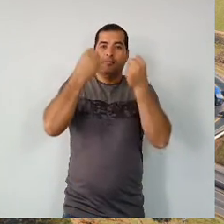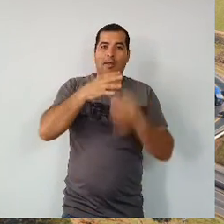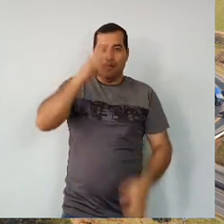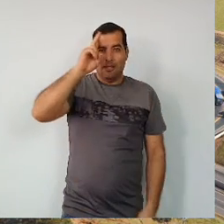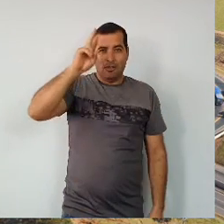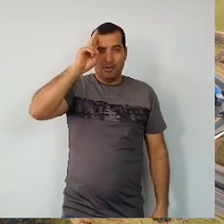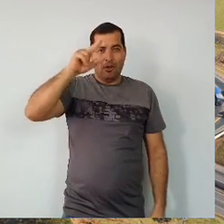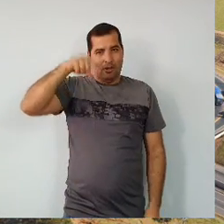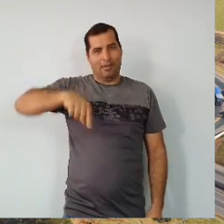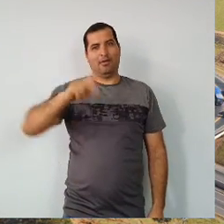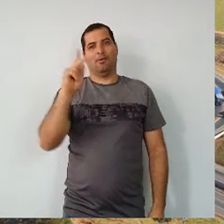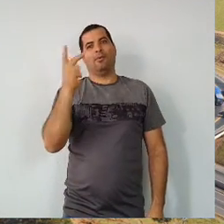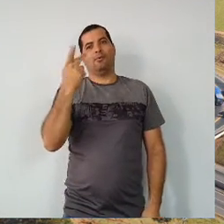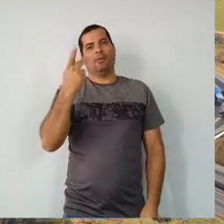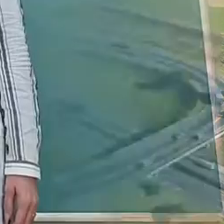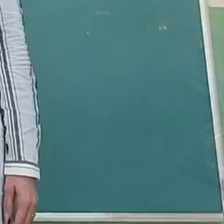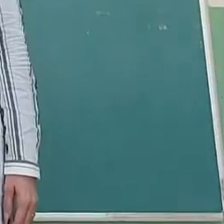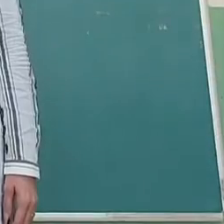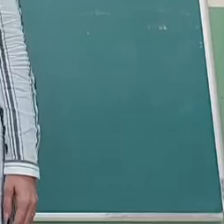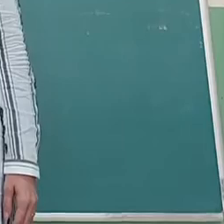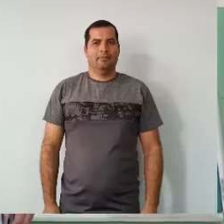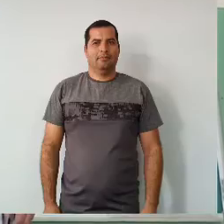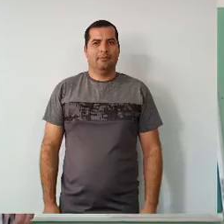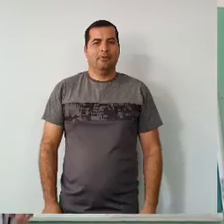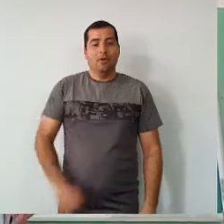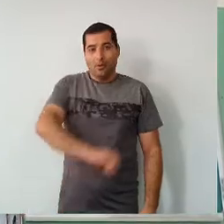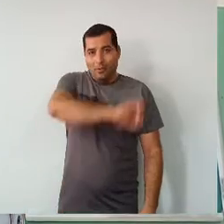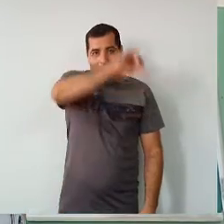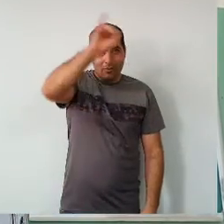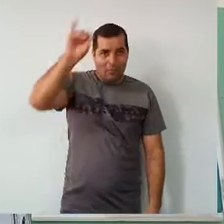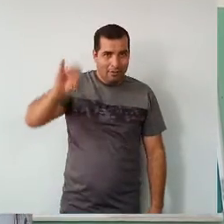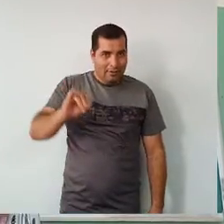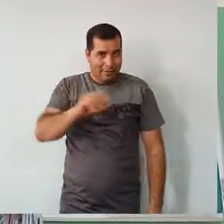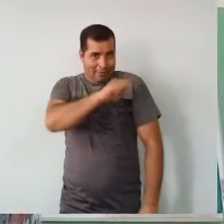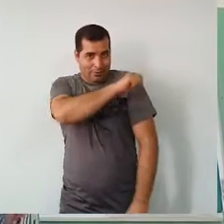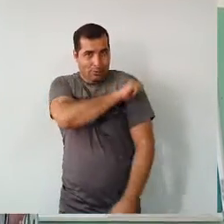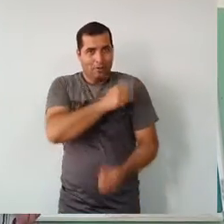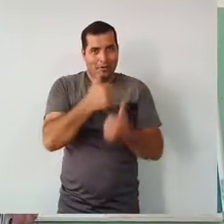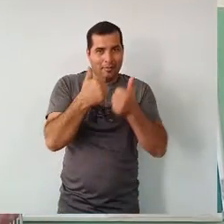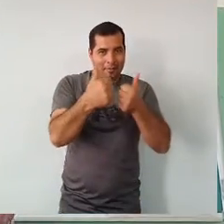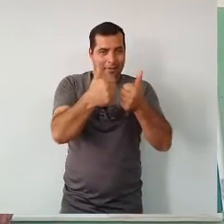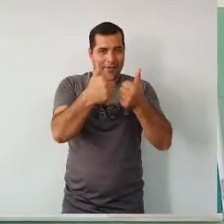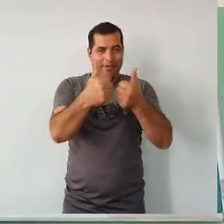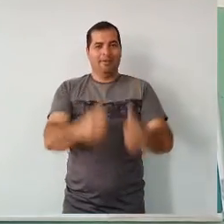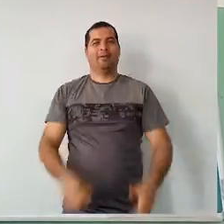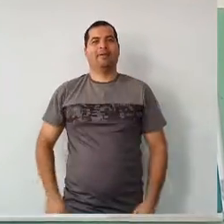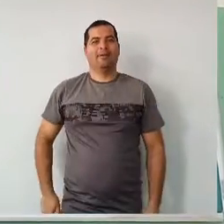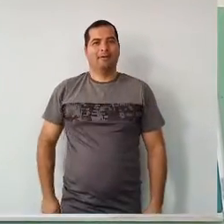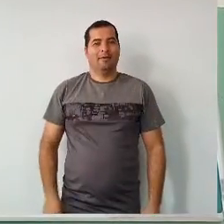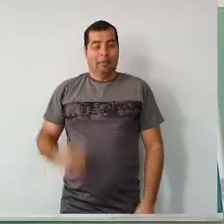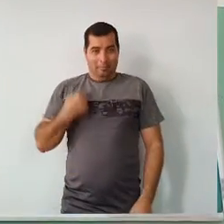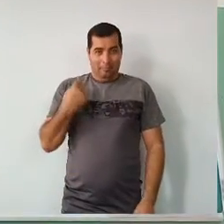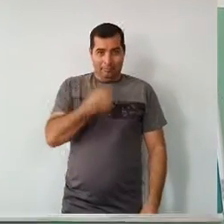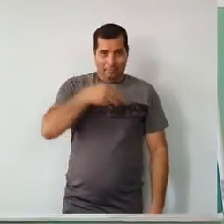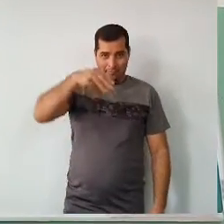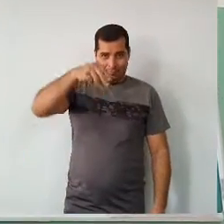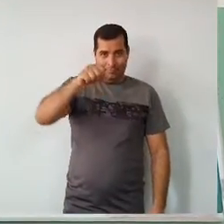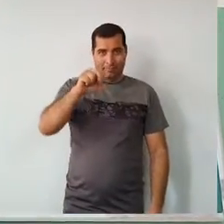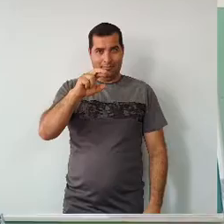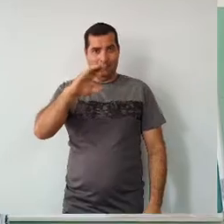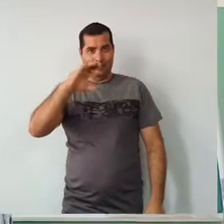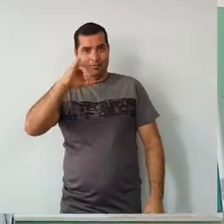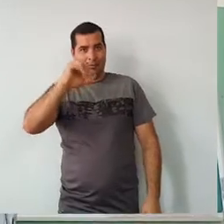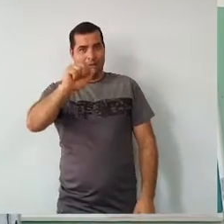da nossa história de Hortolândia. Até mais. Olá, alunos, tudo bem com vocês? Meu nome